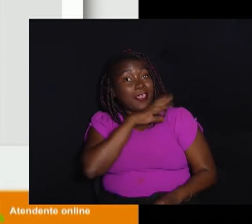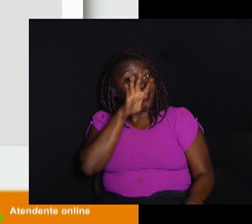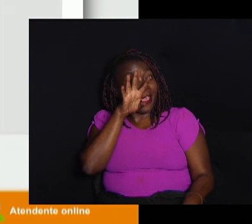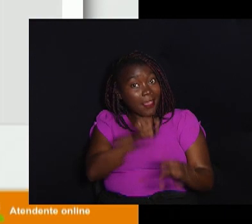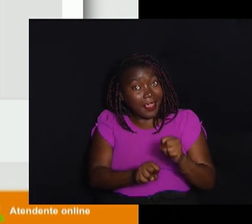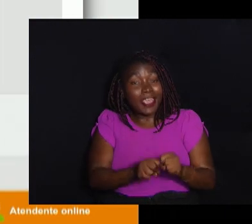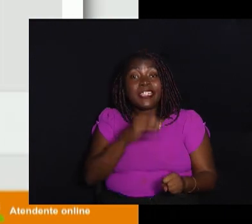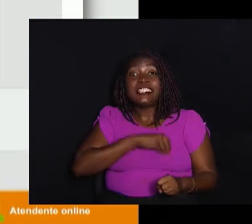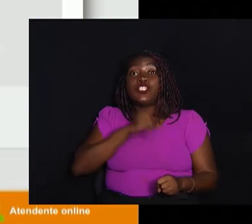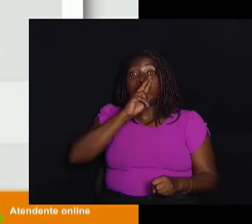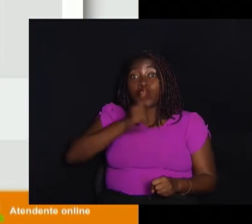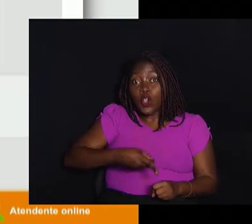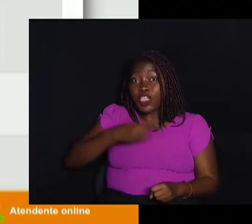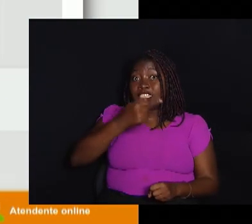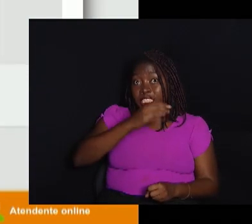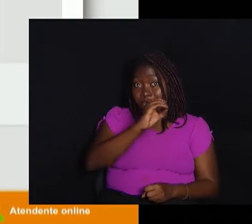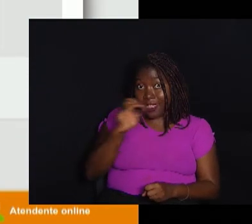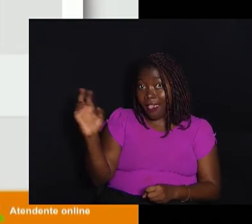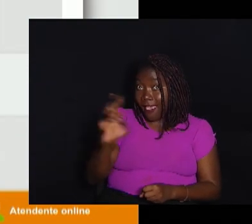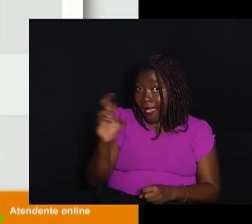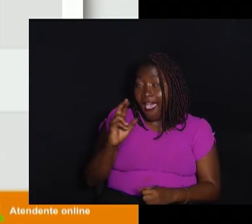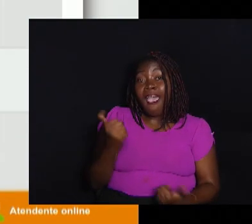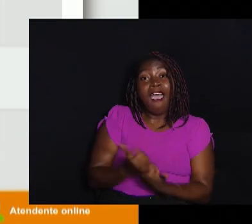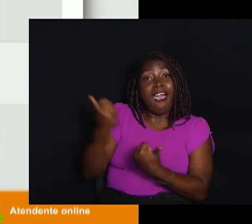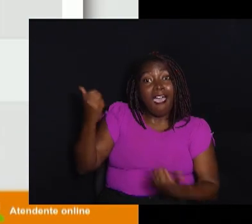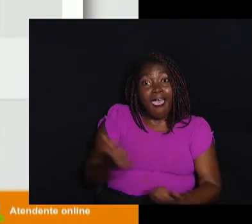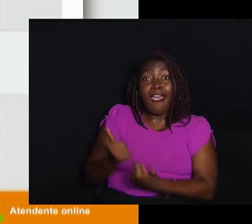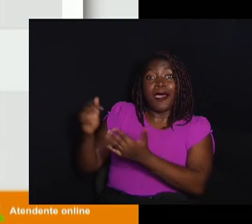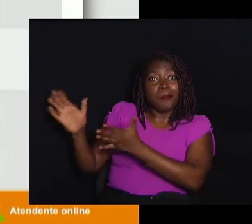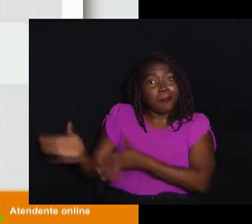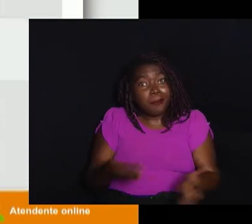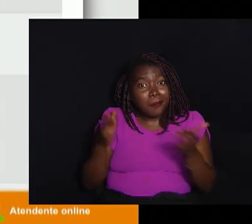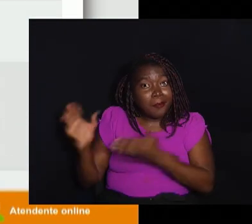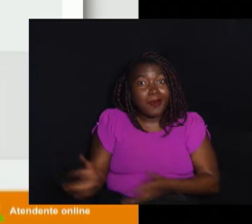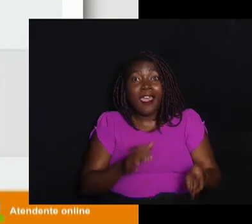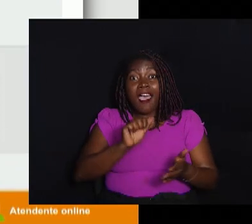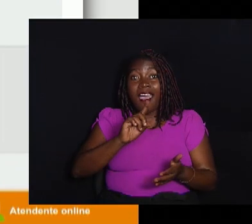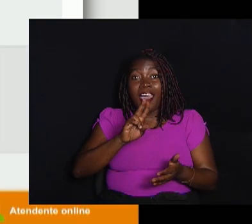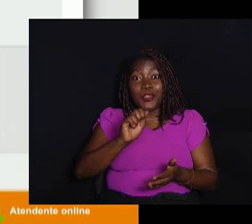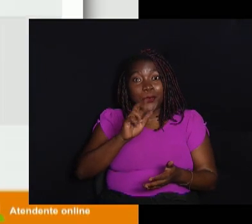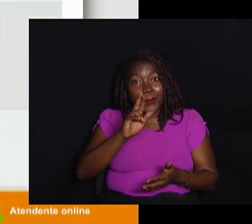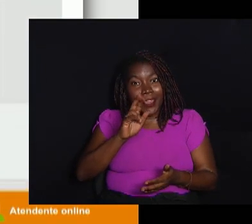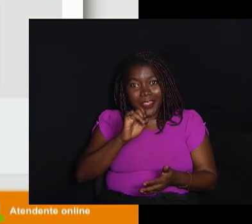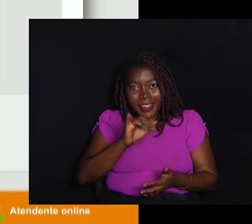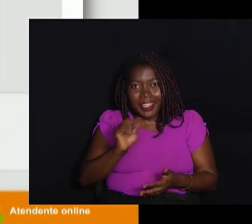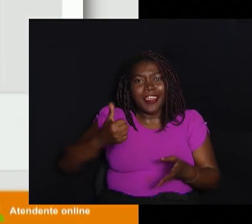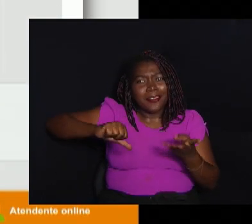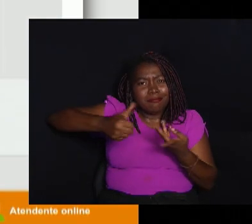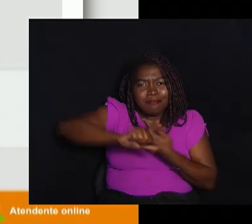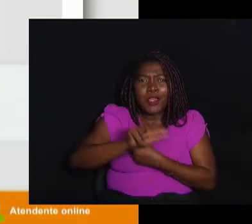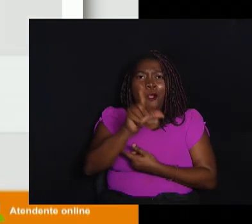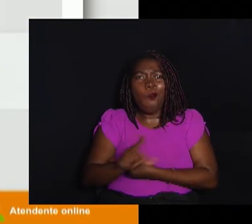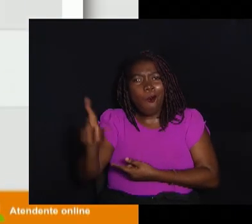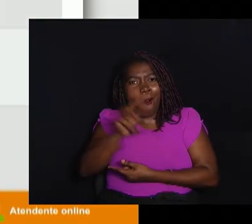de R$ 2.700. Ajudante de despachante aduaneiro, analista de logística